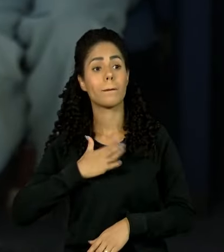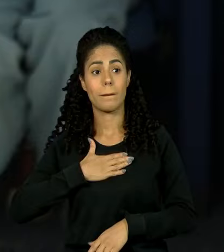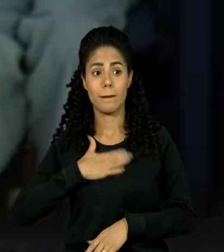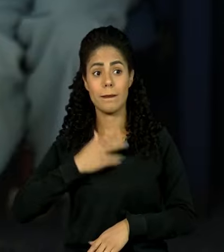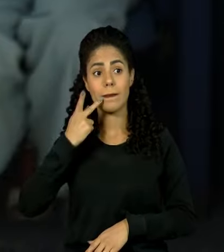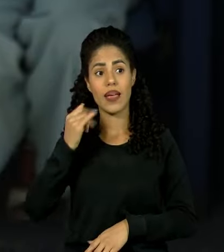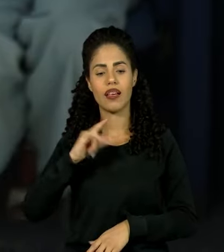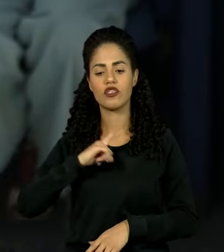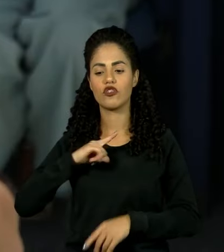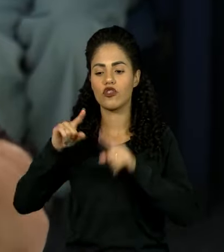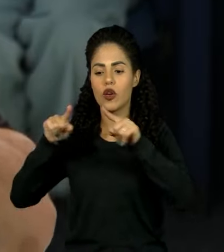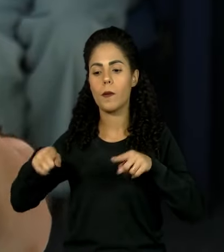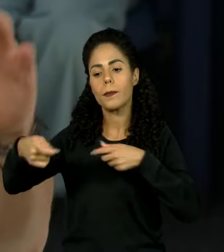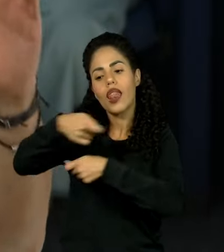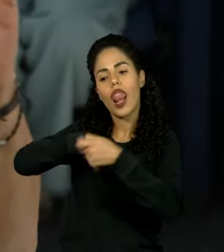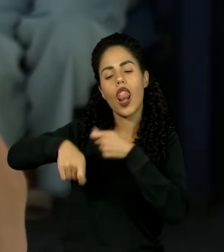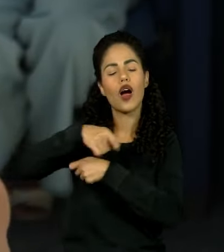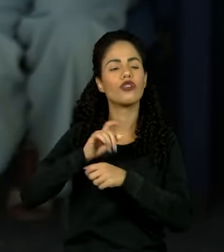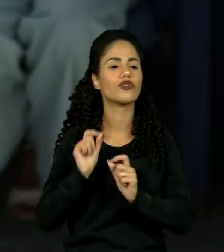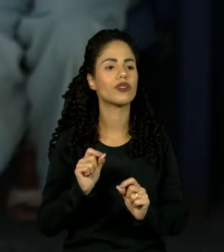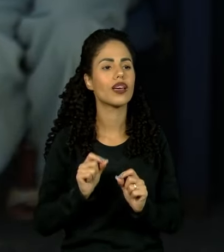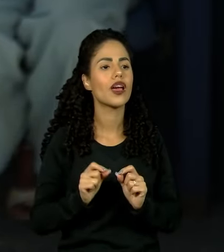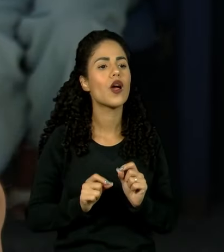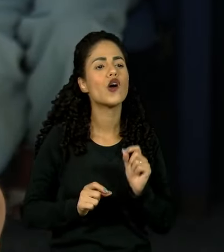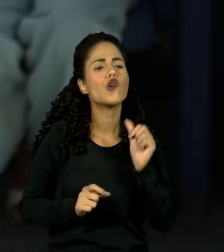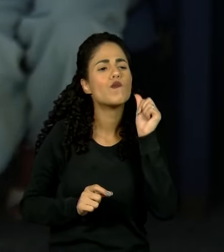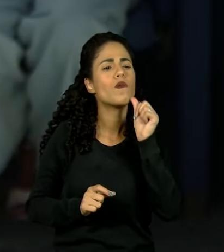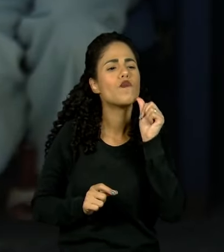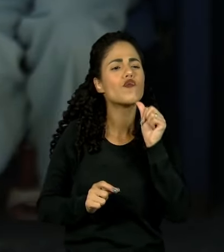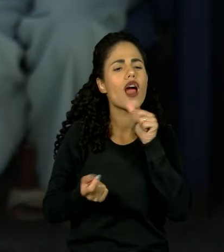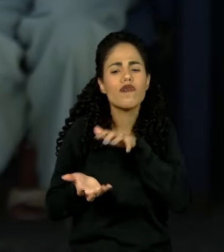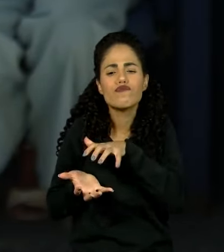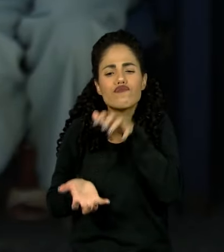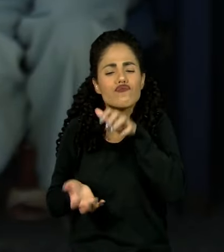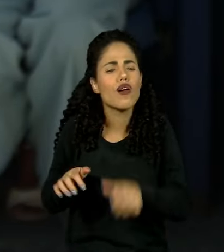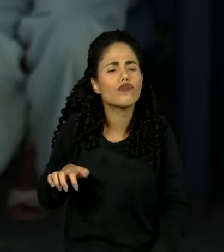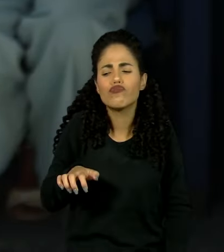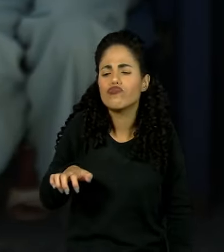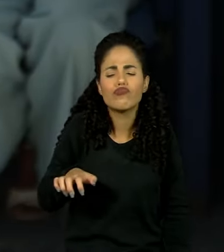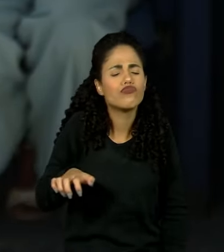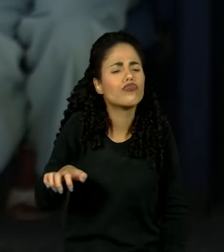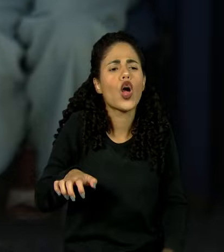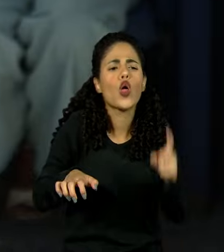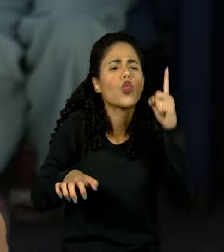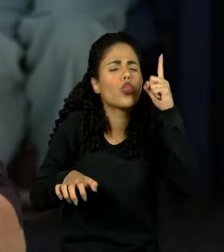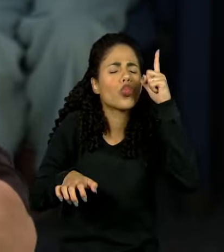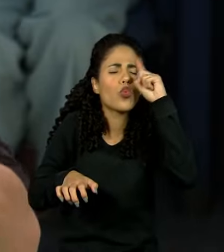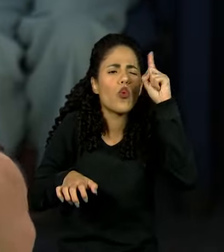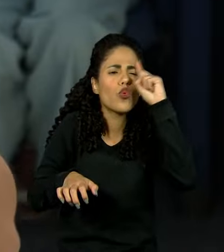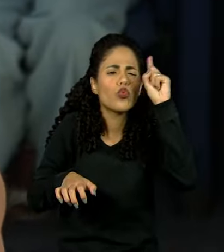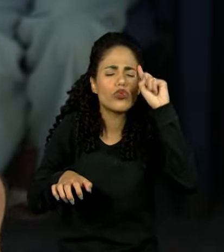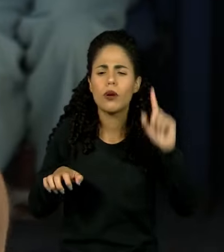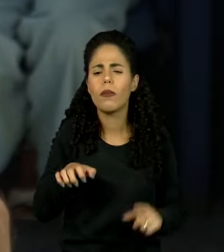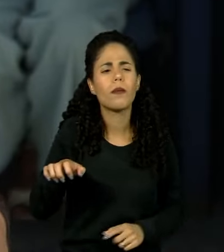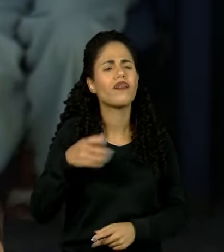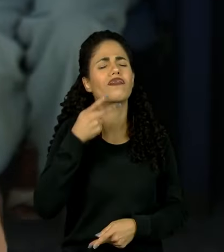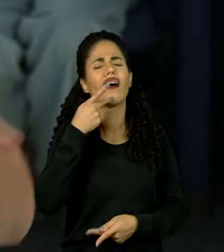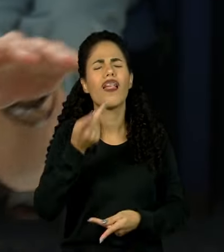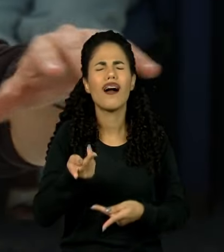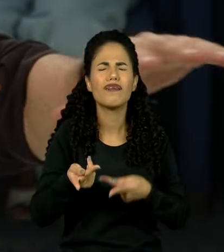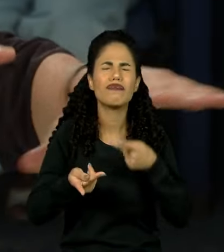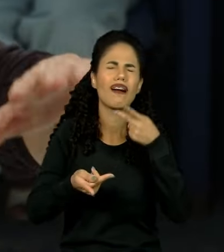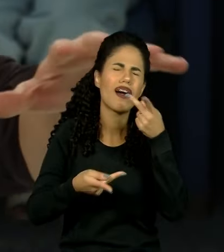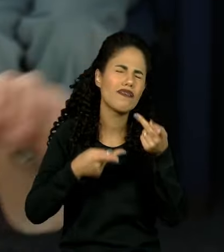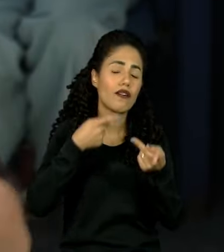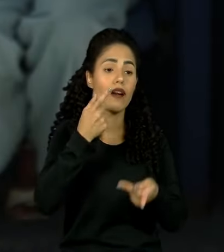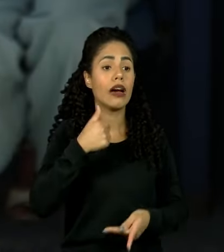Ero que EA uma senhora bem senhora assim né bem velhinha tal e ela ia todo o dia na loja e falava falava falava e era